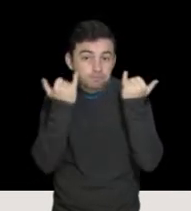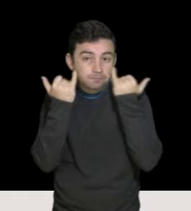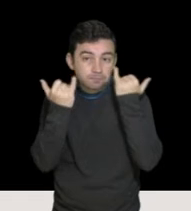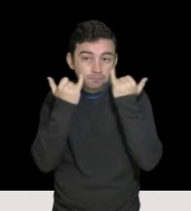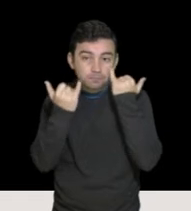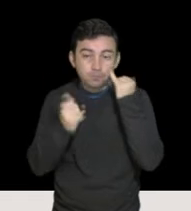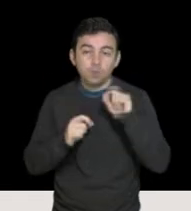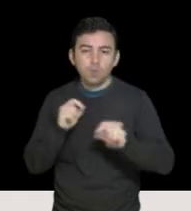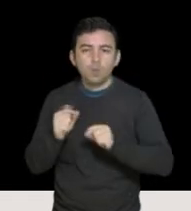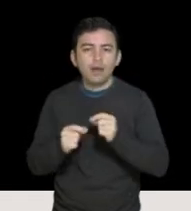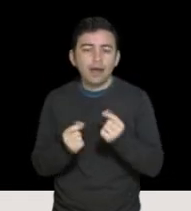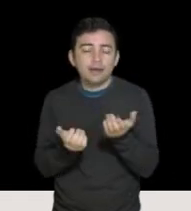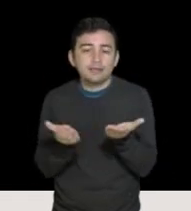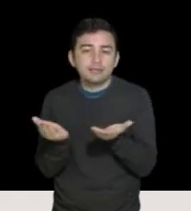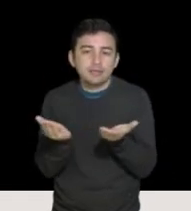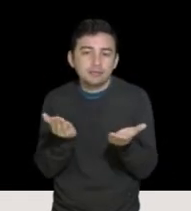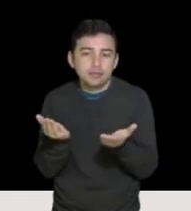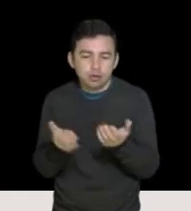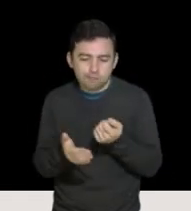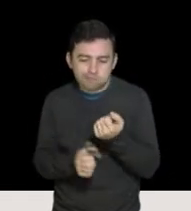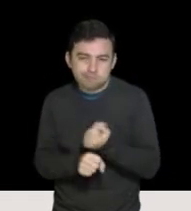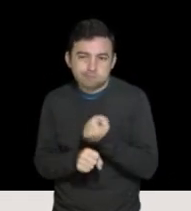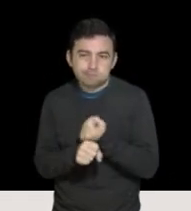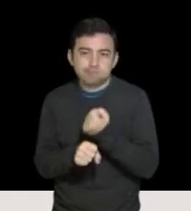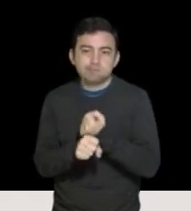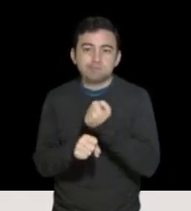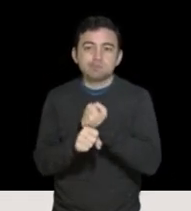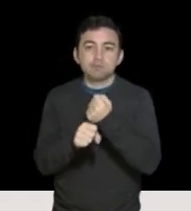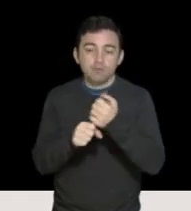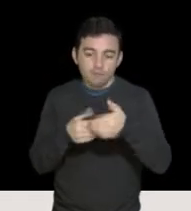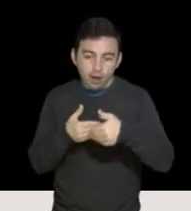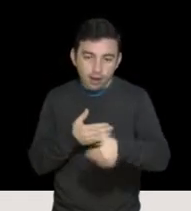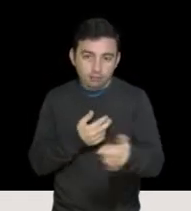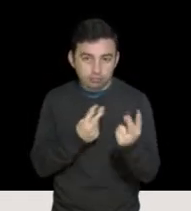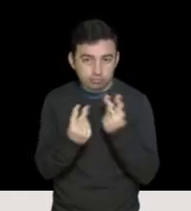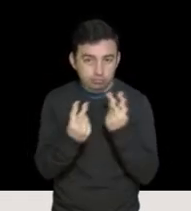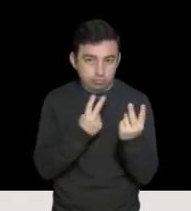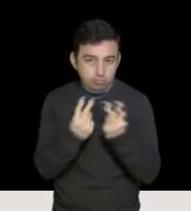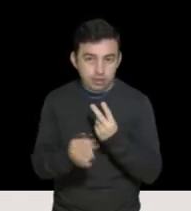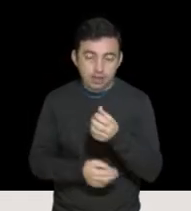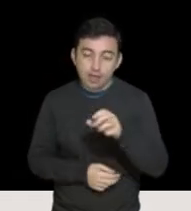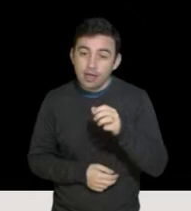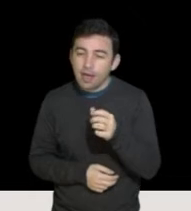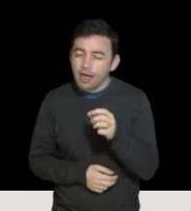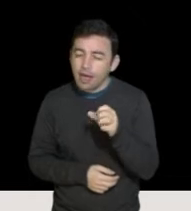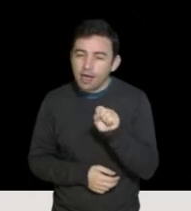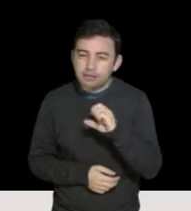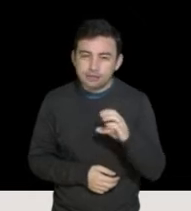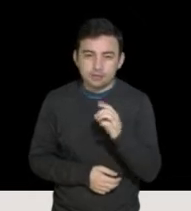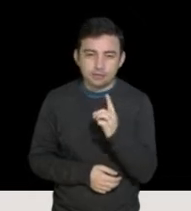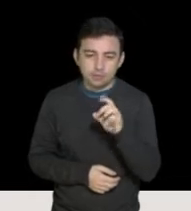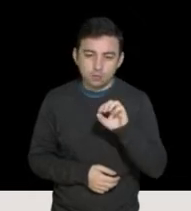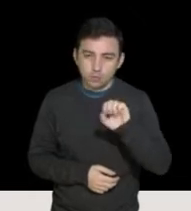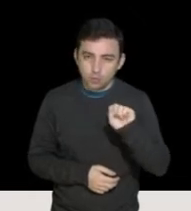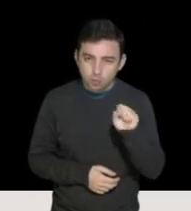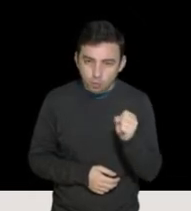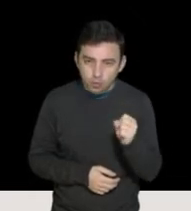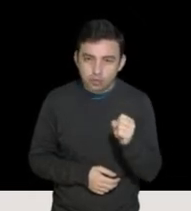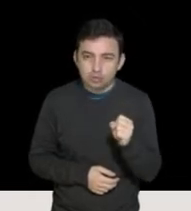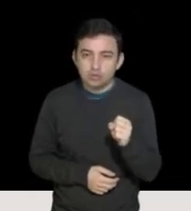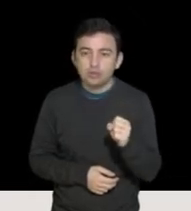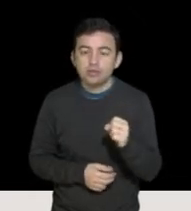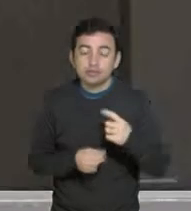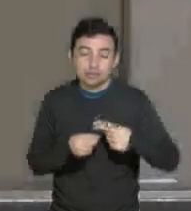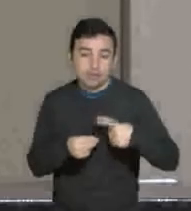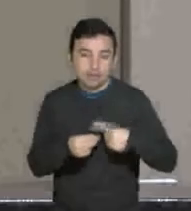acerca da licitação da obra que irá duplicar a SC-108 entre os municípios de Gaspar e